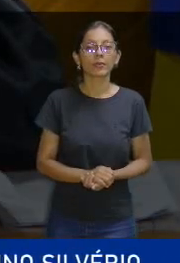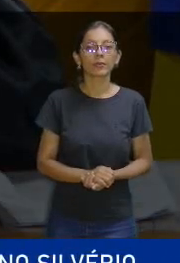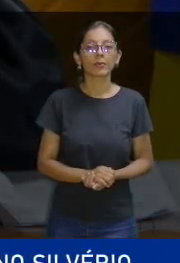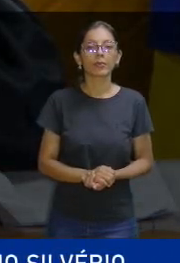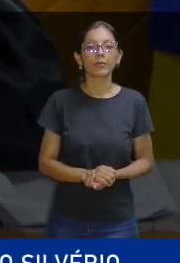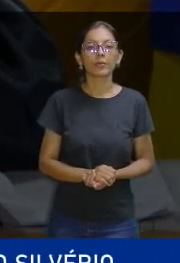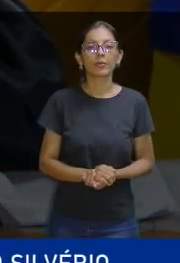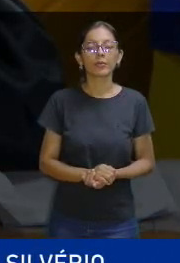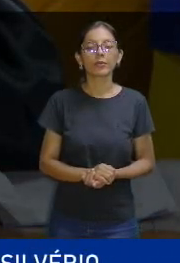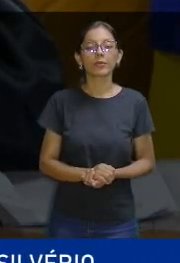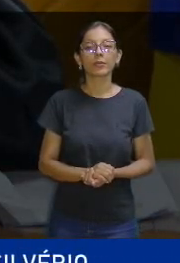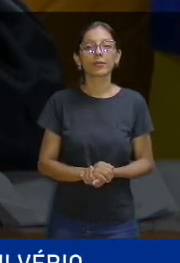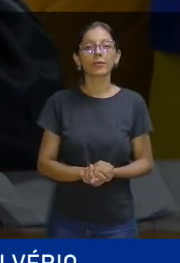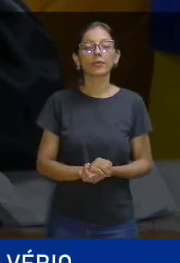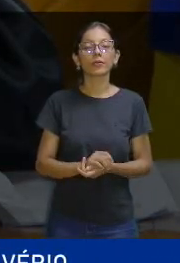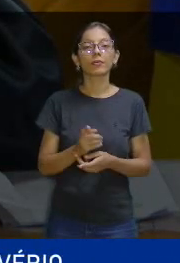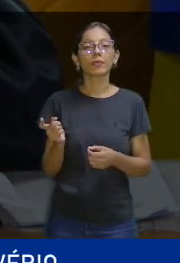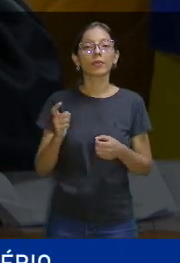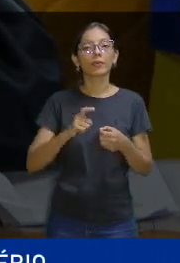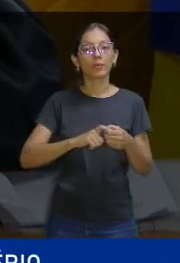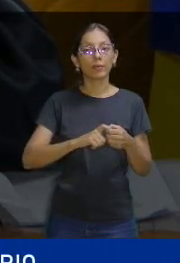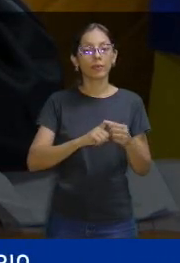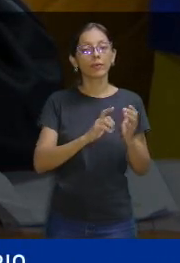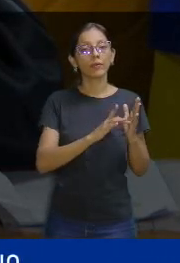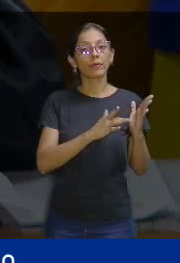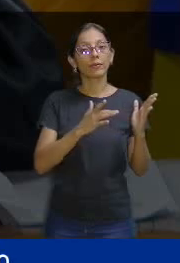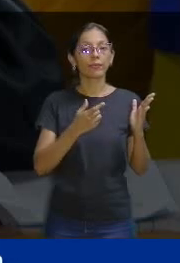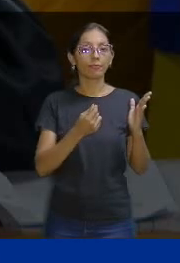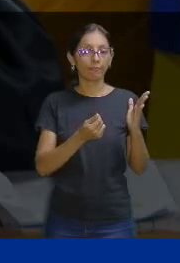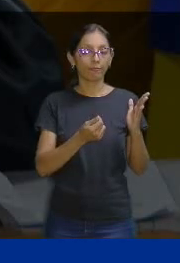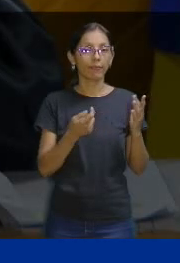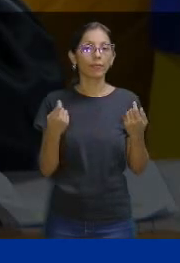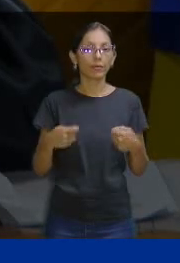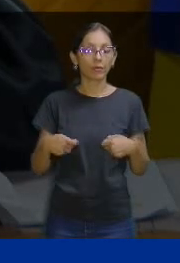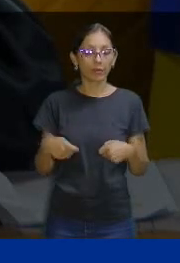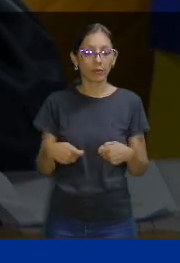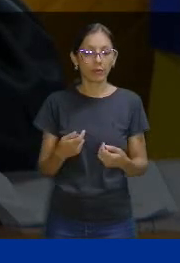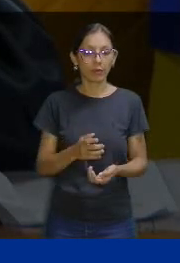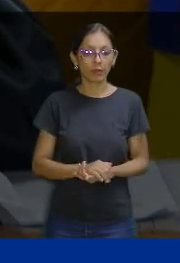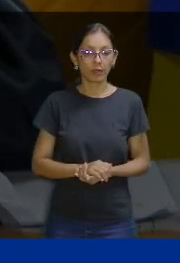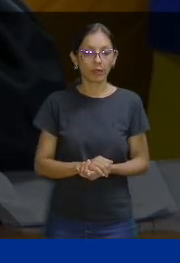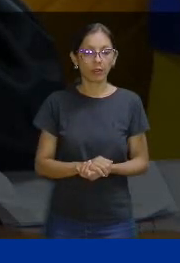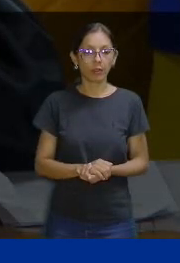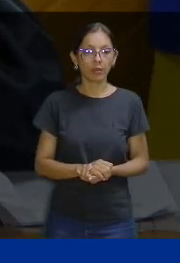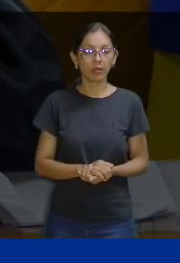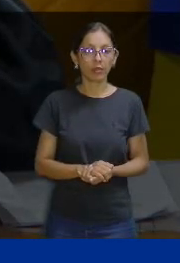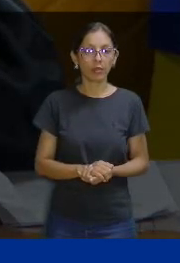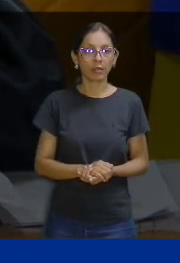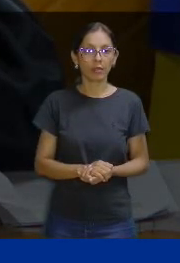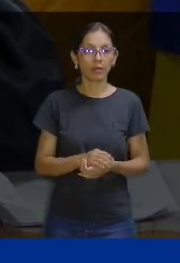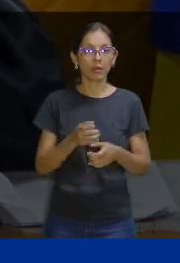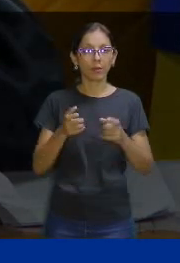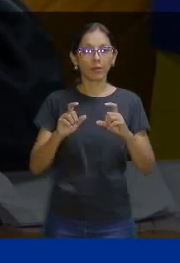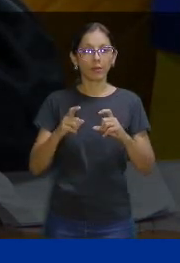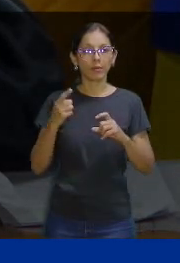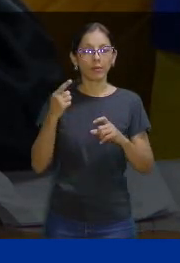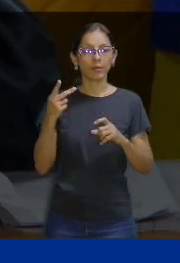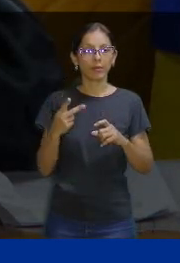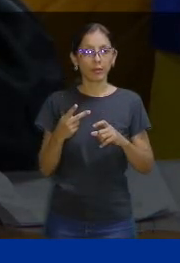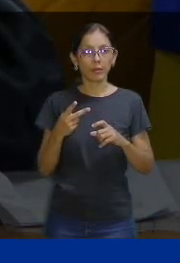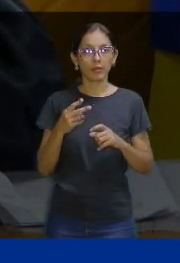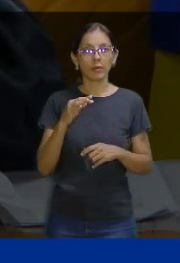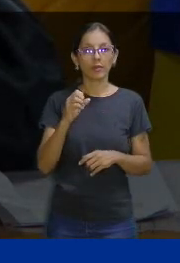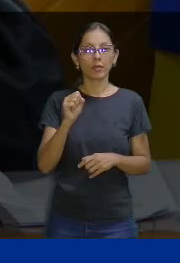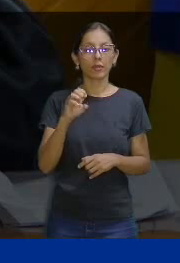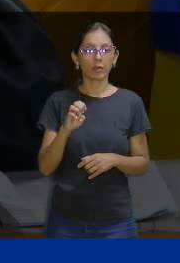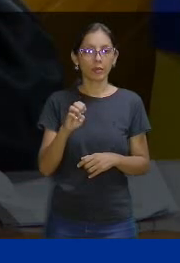44.583,99 ao Tesouro Nacional, nos termos do artigo 79, parágrafos 1º e 2º da Resolução